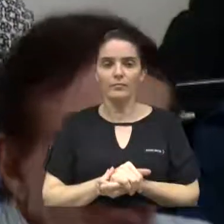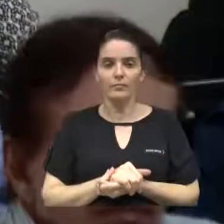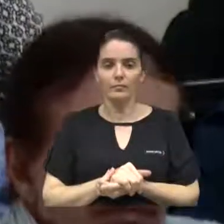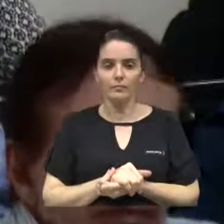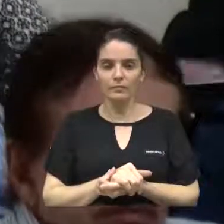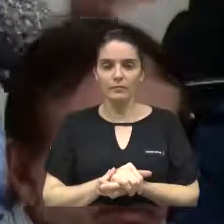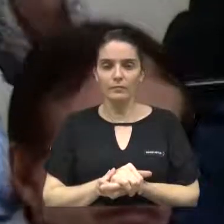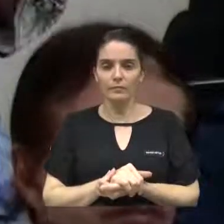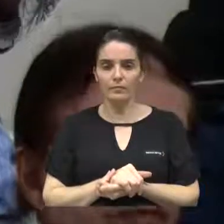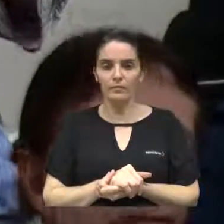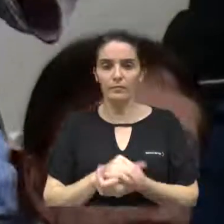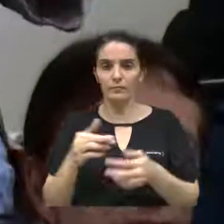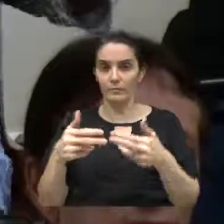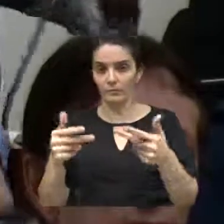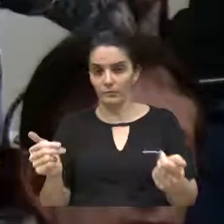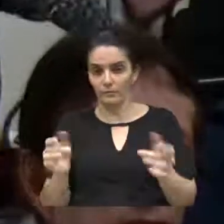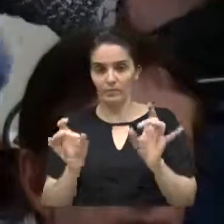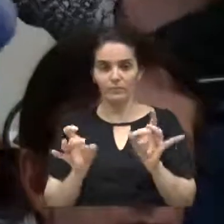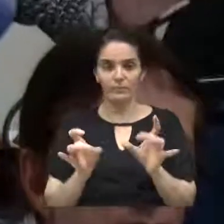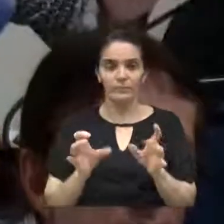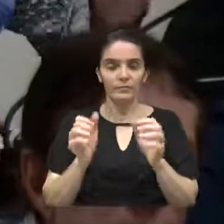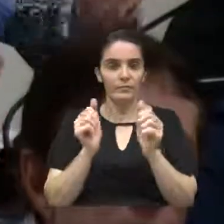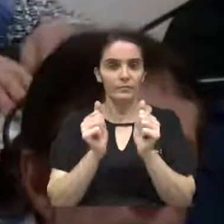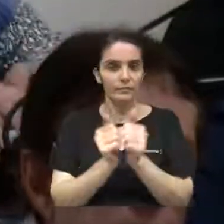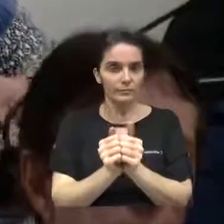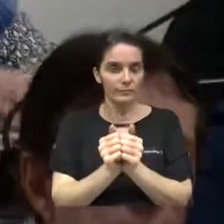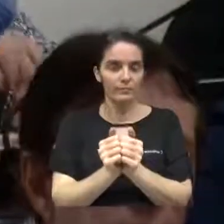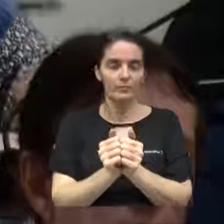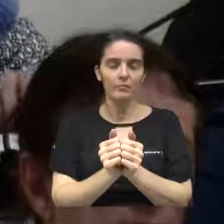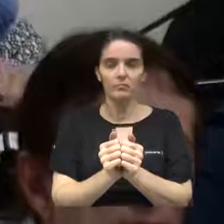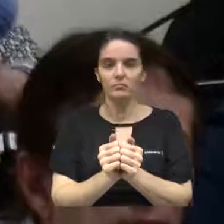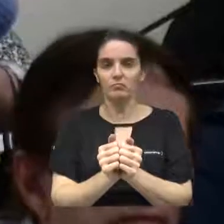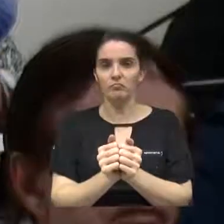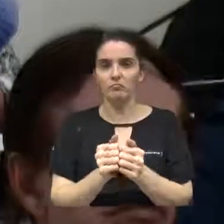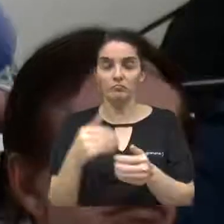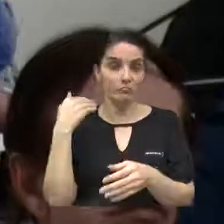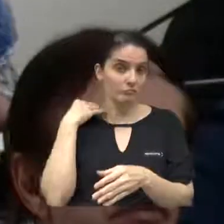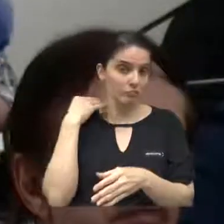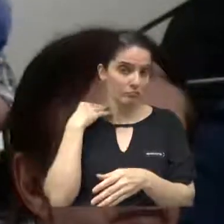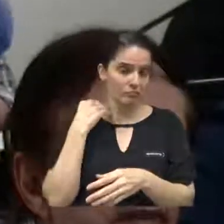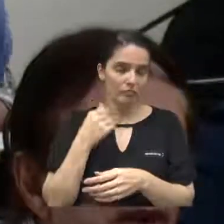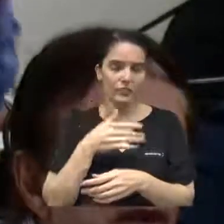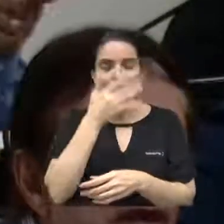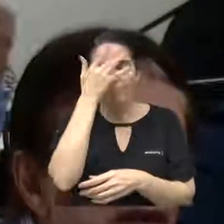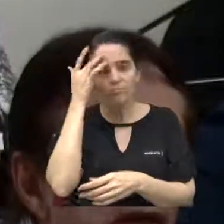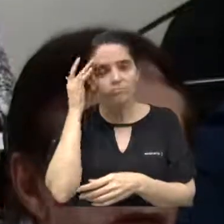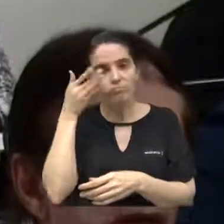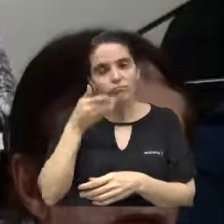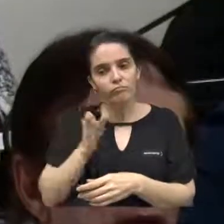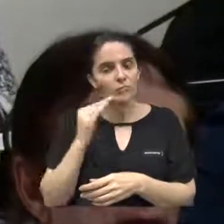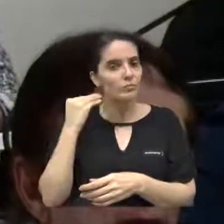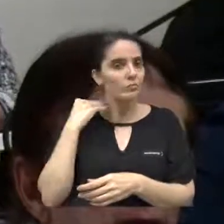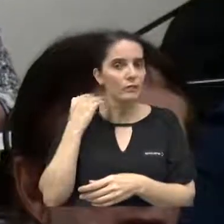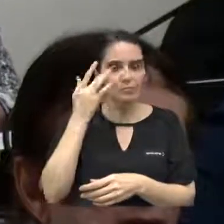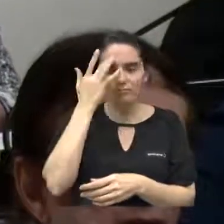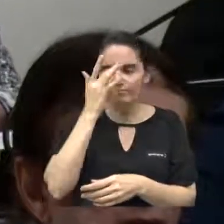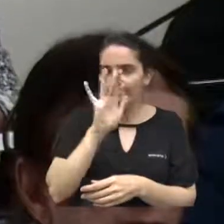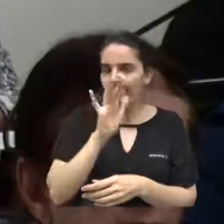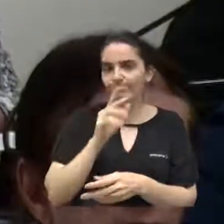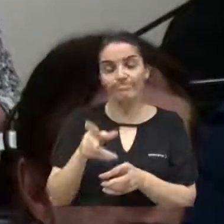proibida, ela muitas vezes passa despercebido pelo munícipe que não sabe